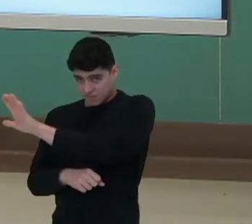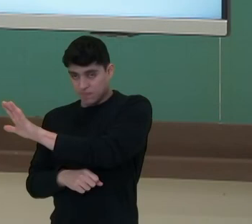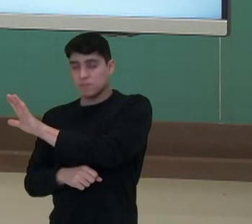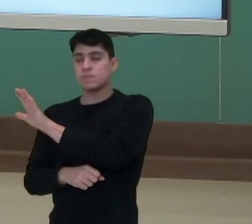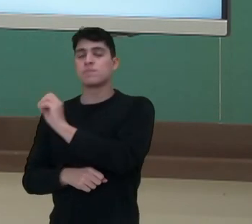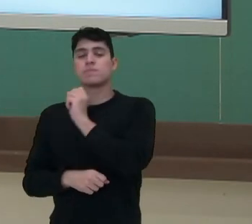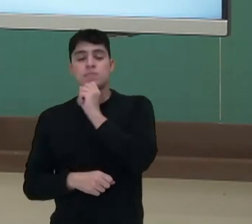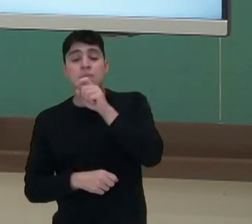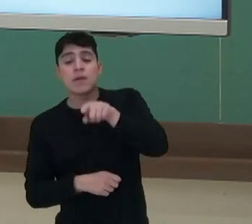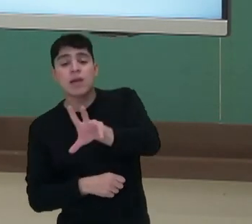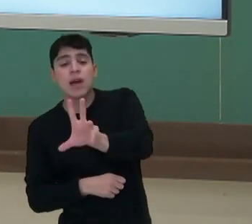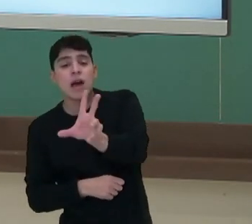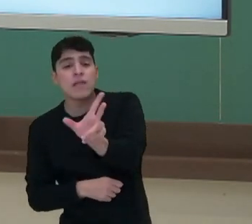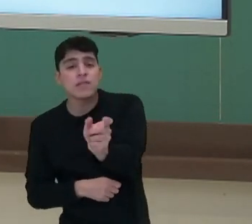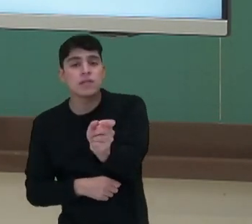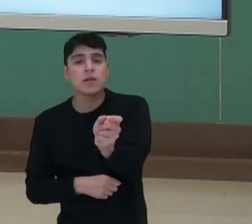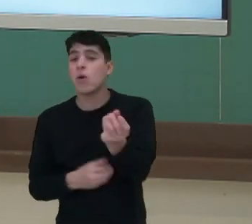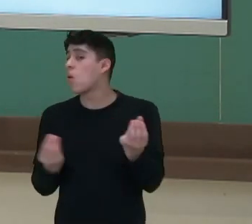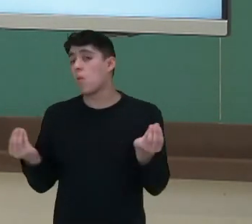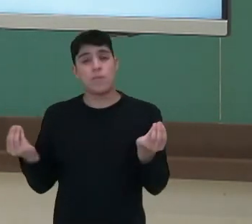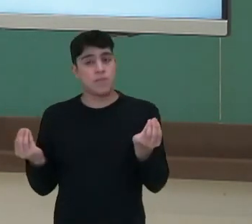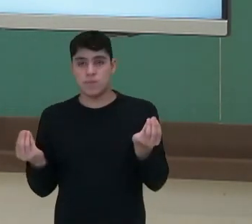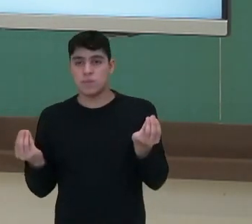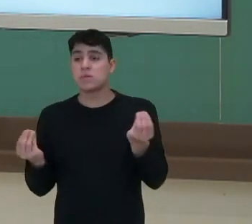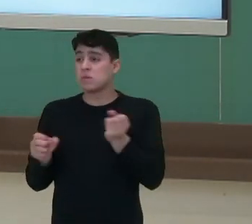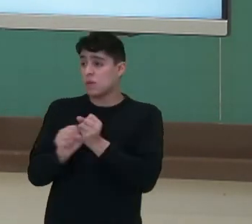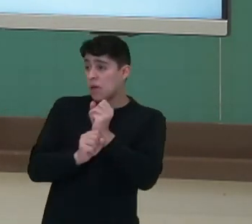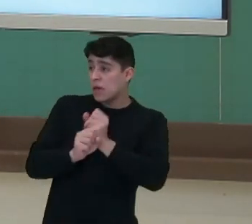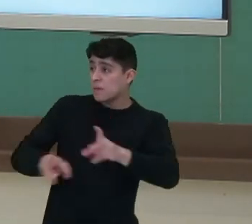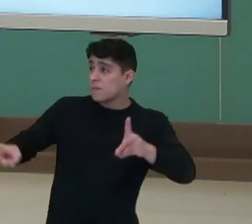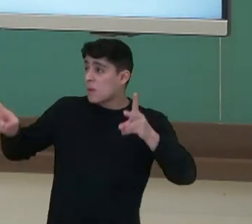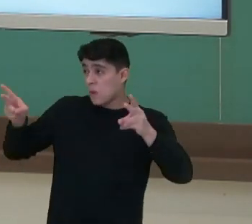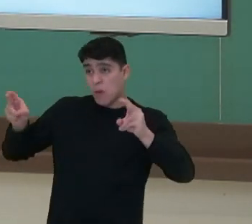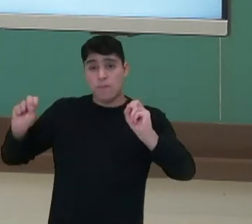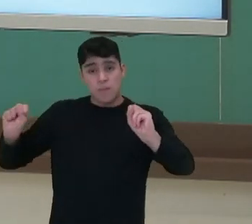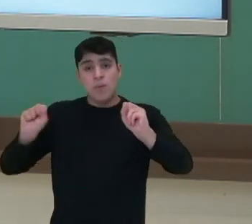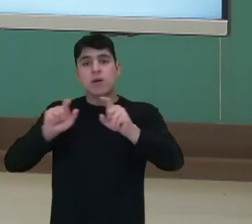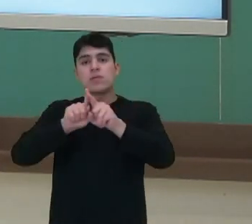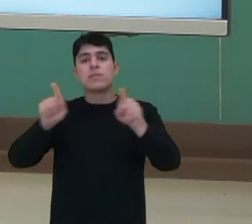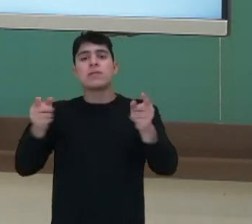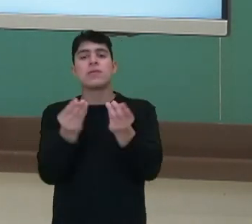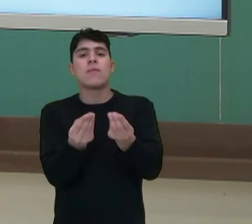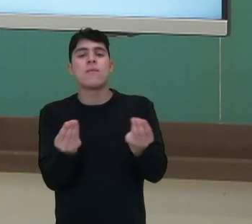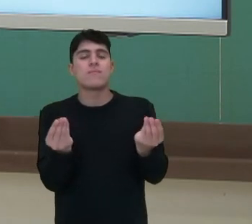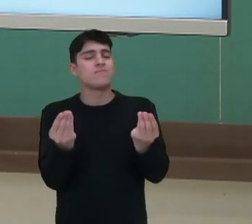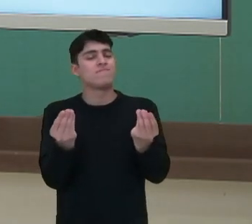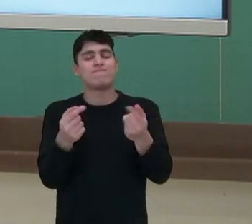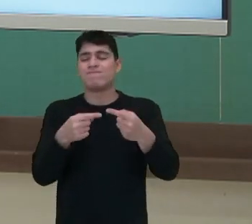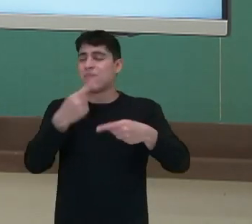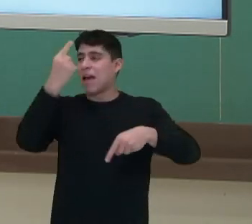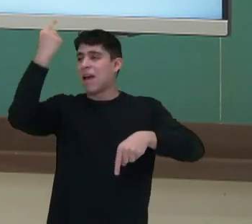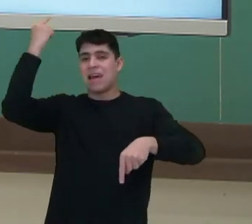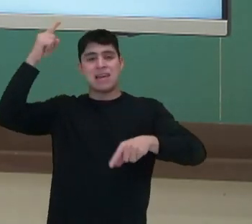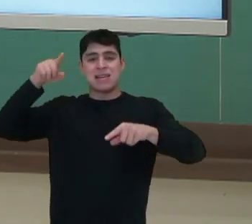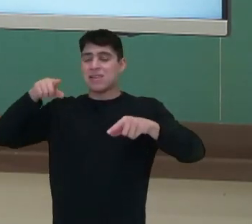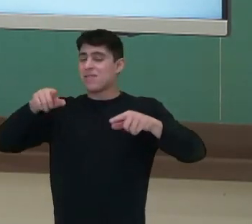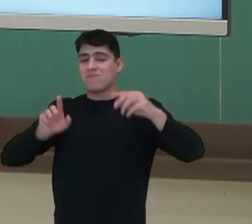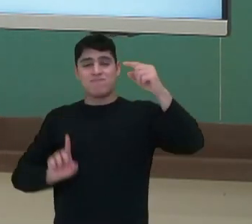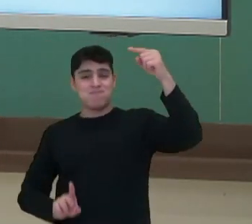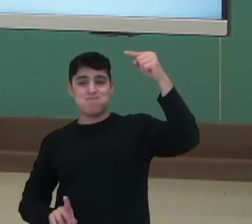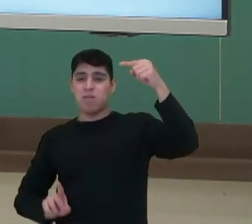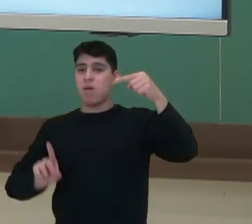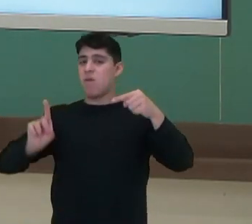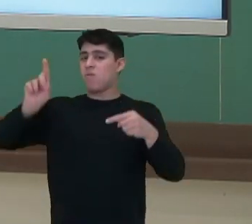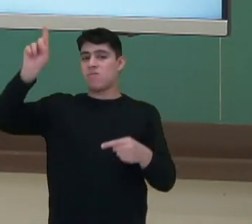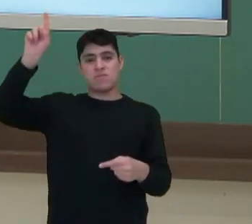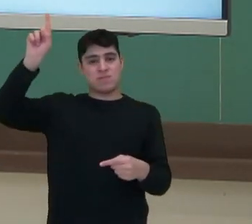na África, pode ser que a qualidade desse estudo não seja tão grande assim, não é? E na verdade não é. Então, nessa comparação, nós entendemos